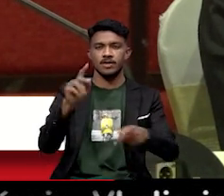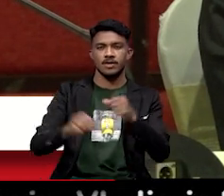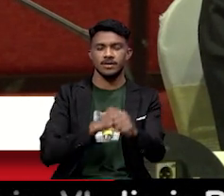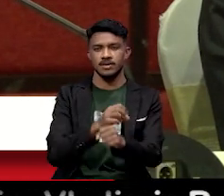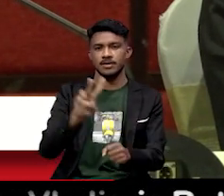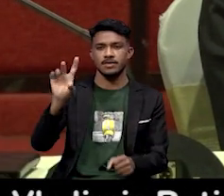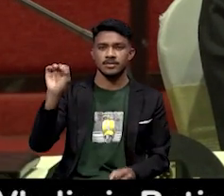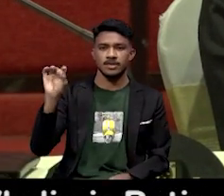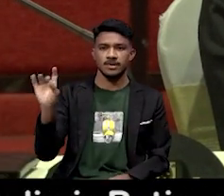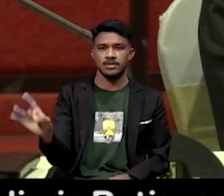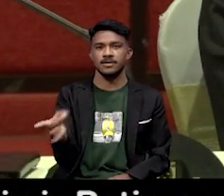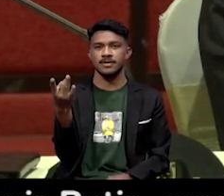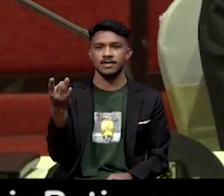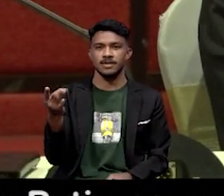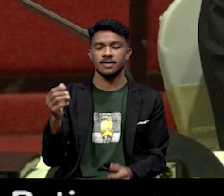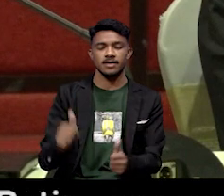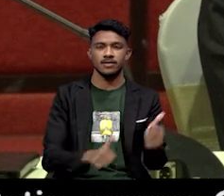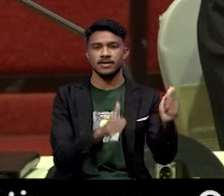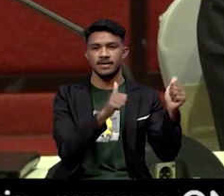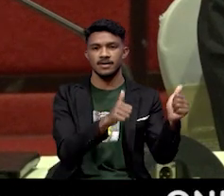2018, a publicata,